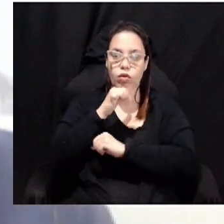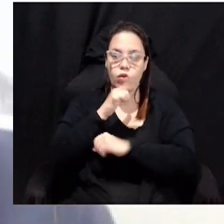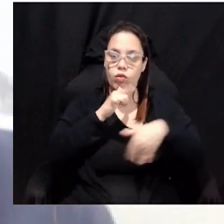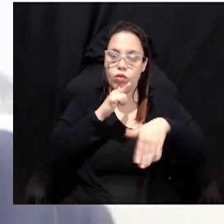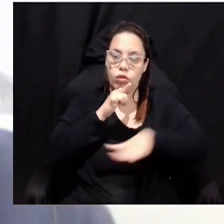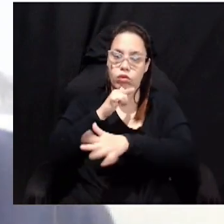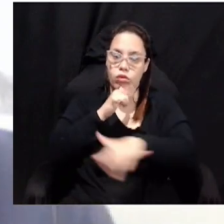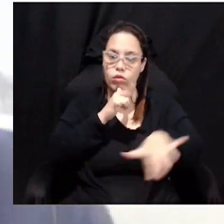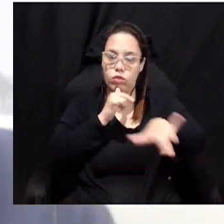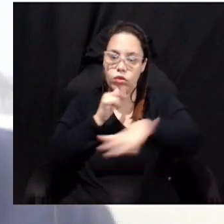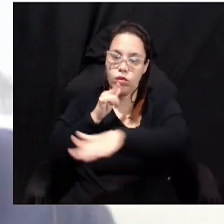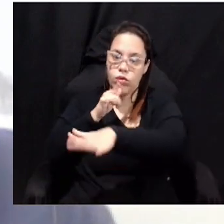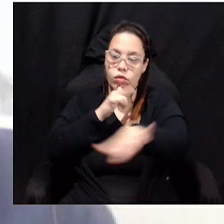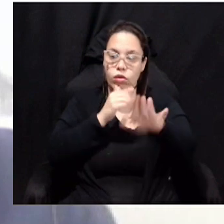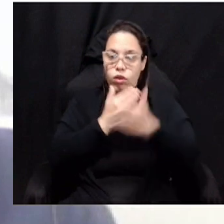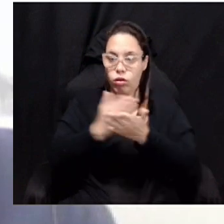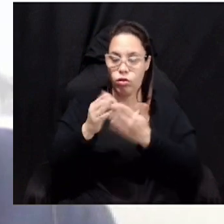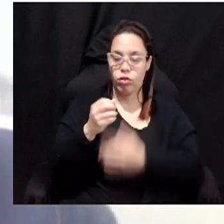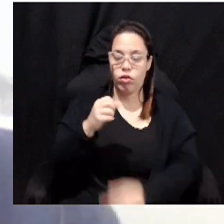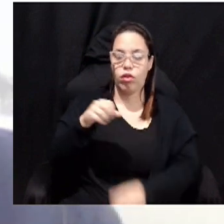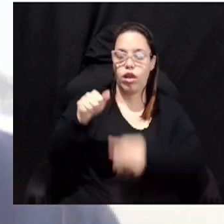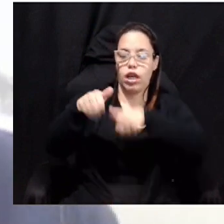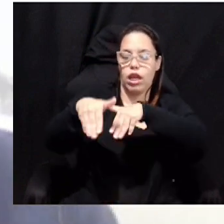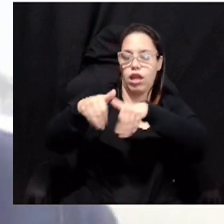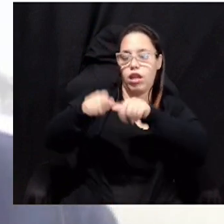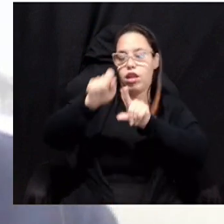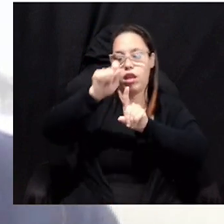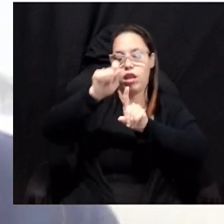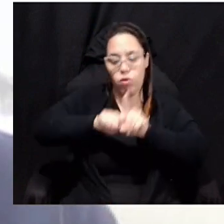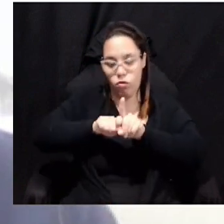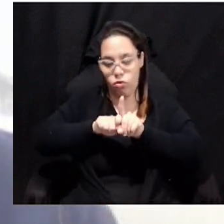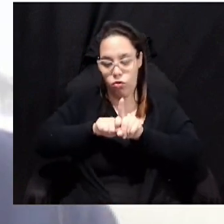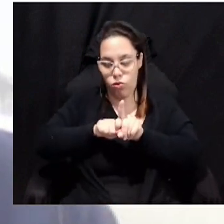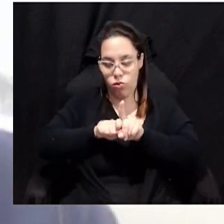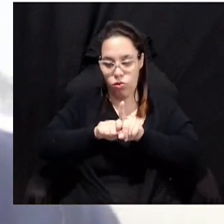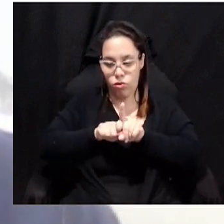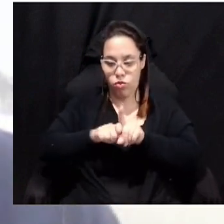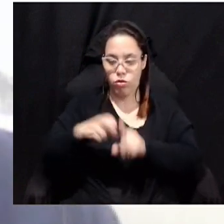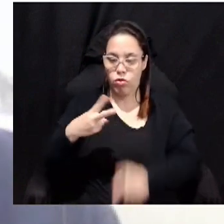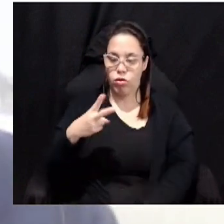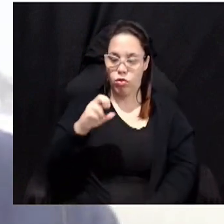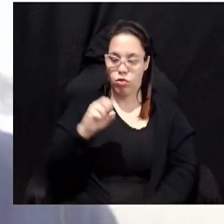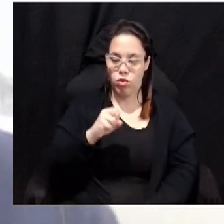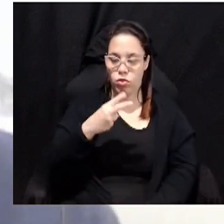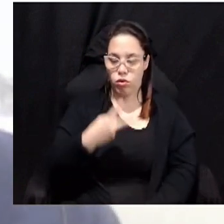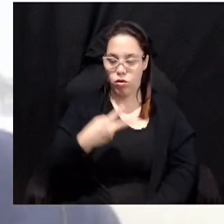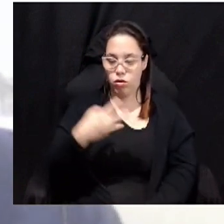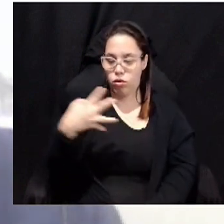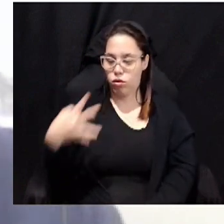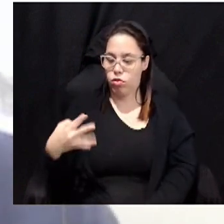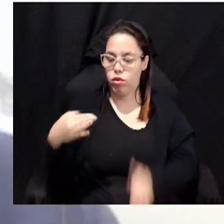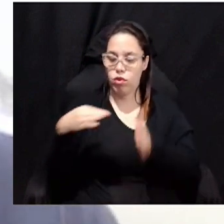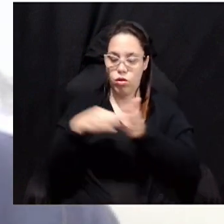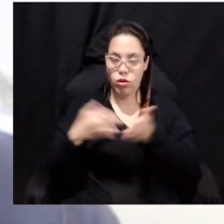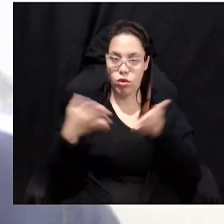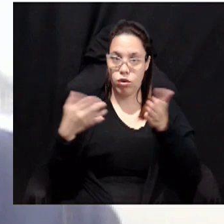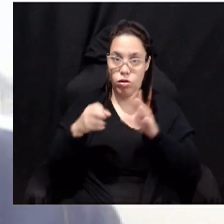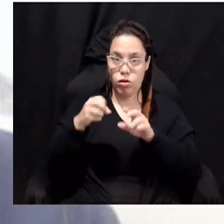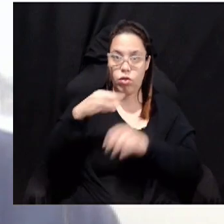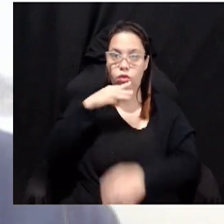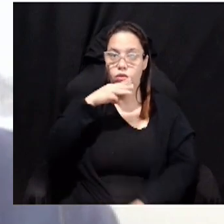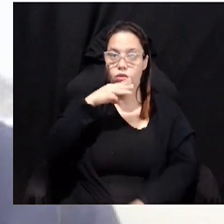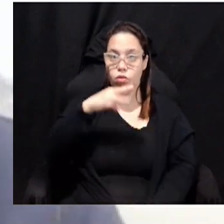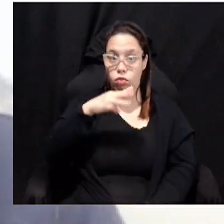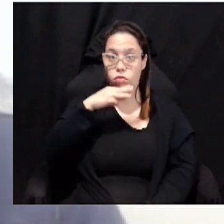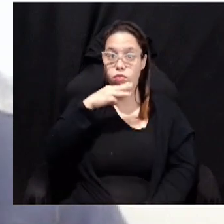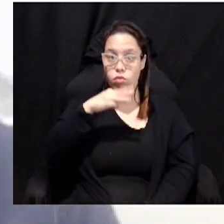que se iniciou em setembro, né, a operação dele em setembro de 2024, até agora março, como você mesmo disse,